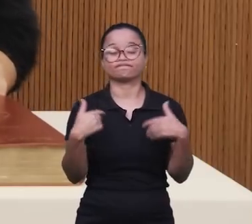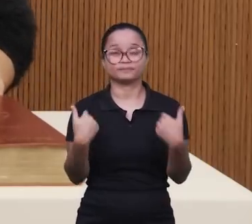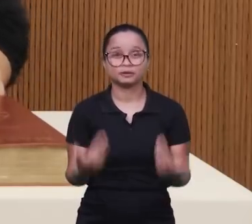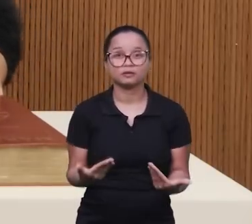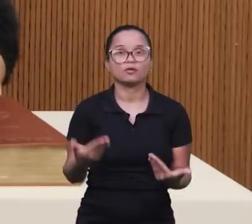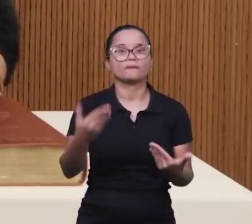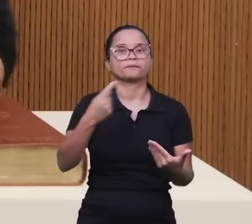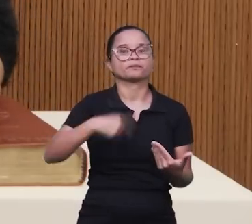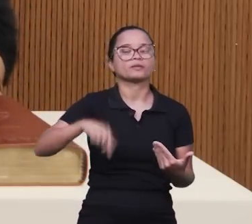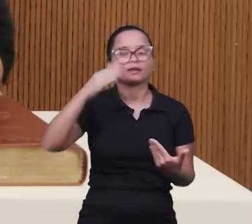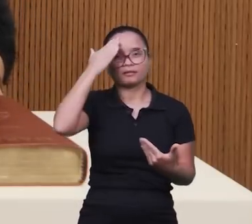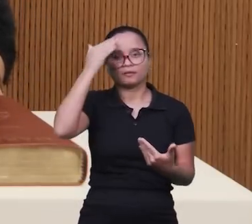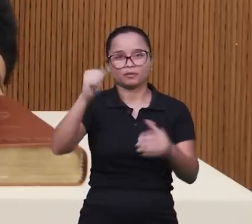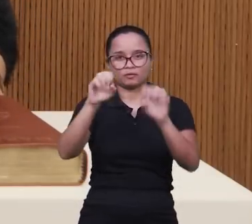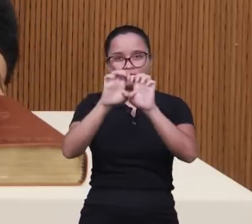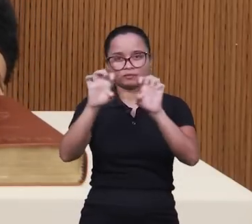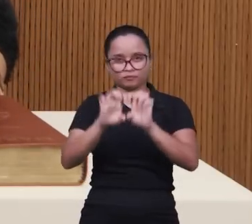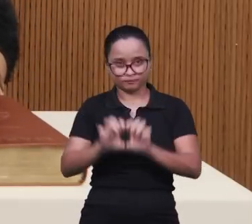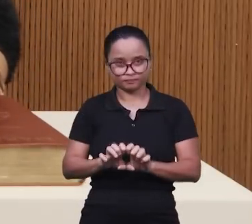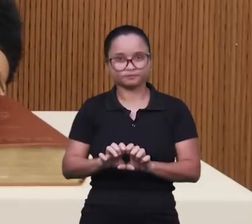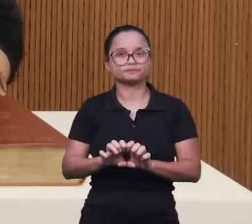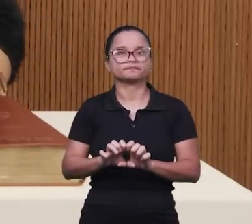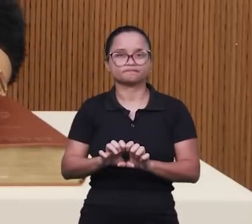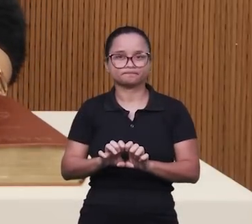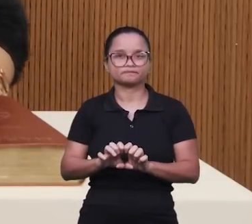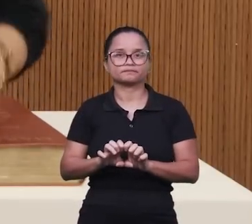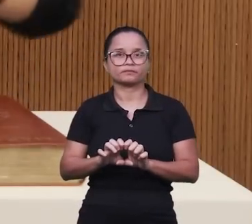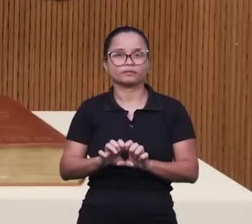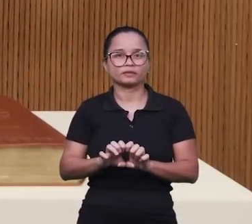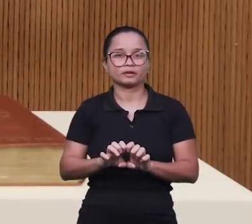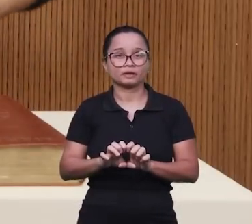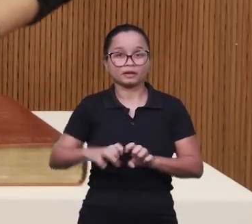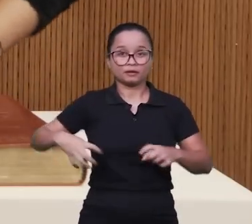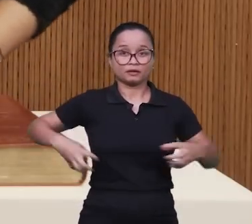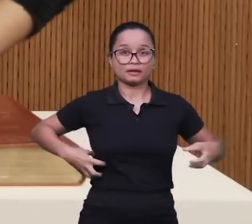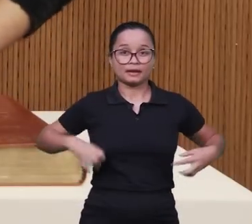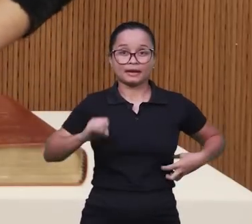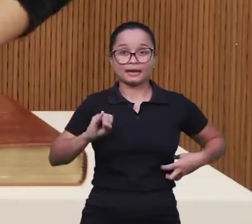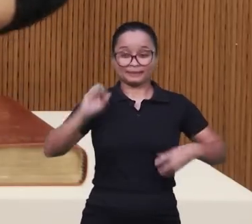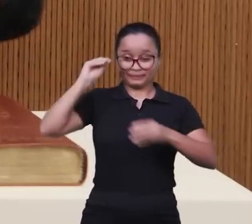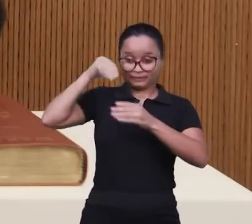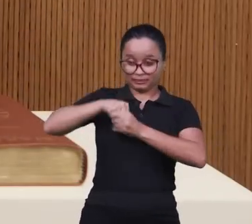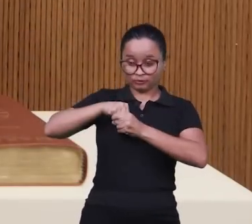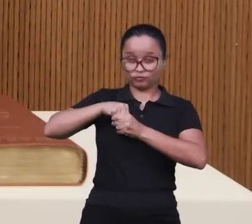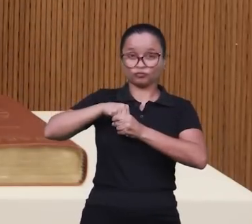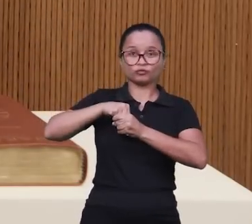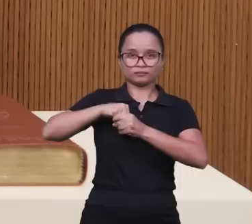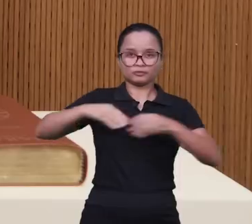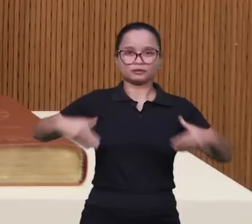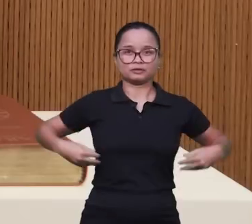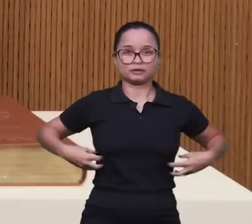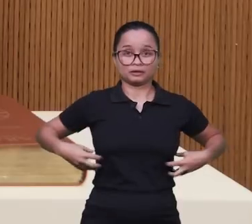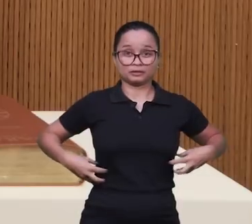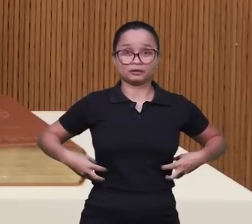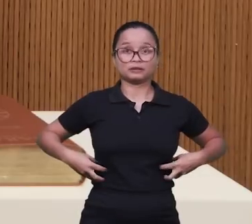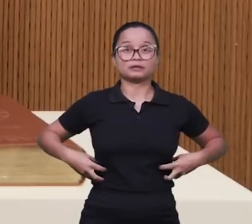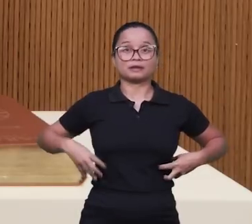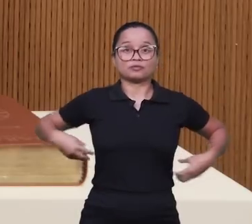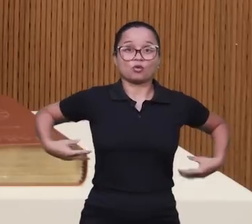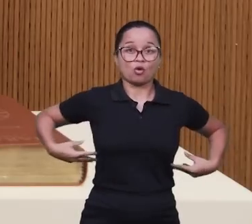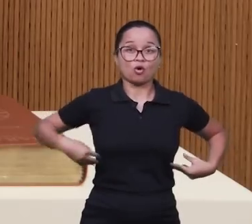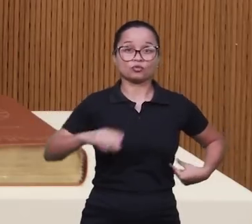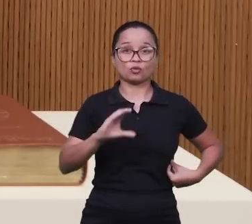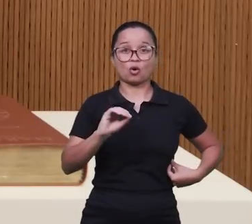nós sabemos que essa estrutura de intercostais possui uma